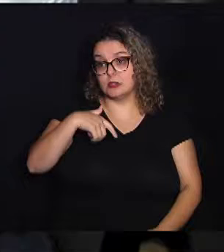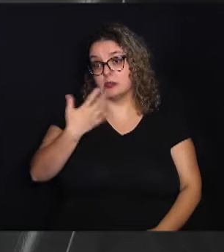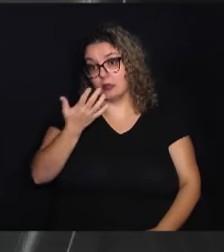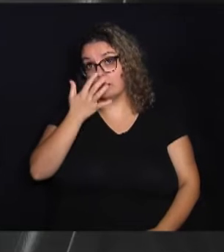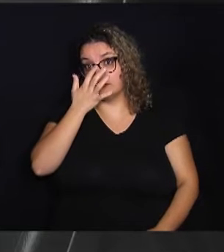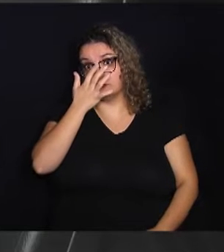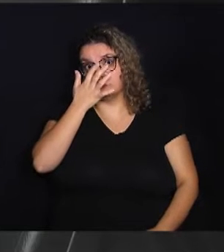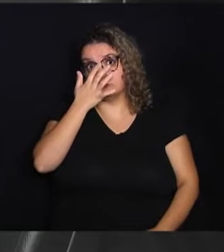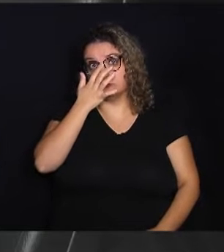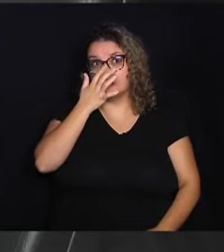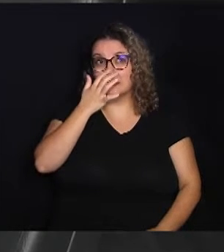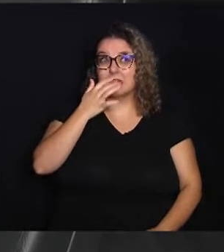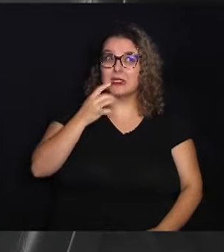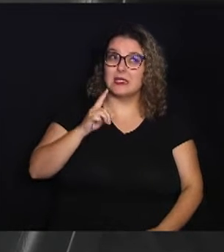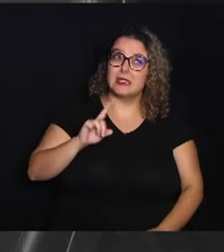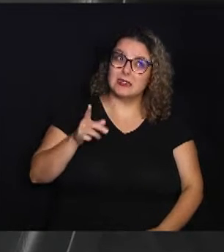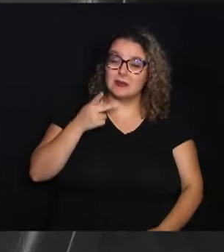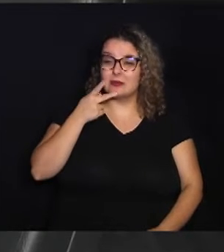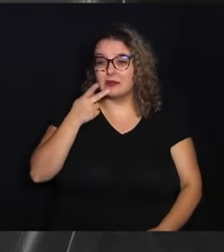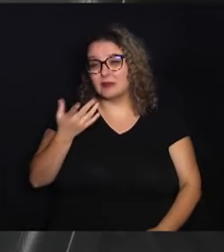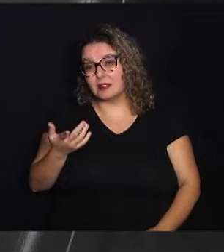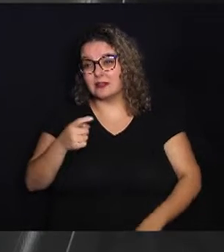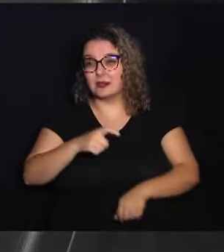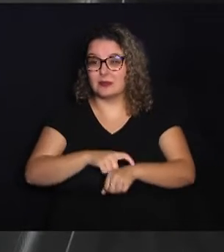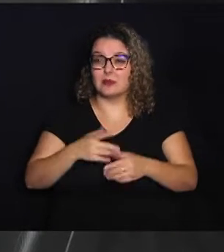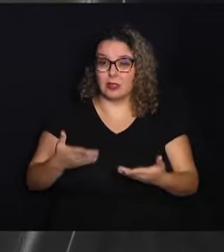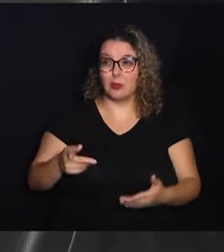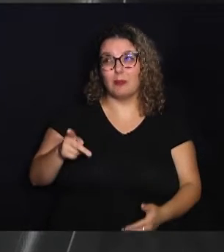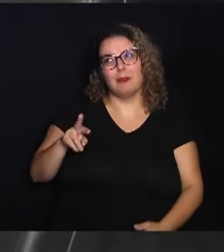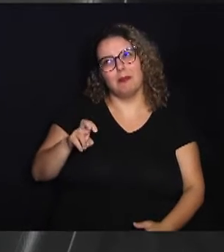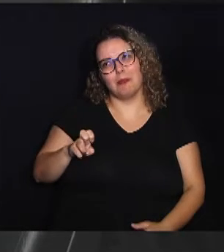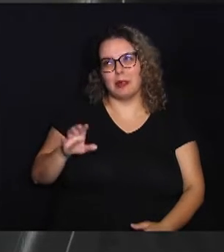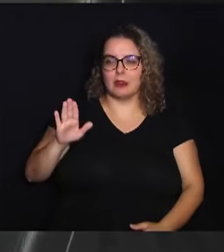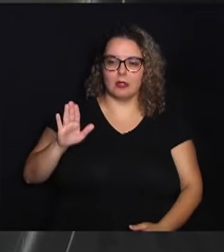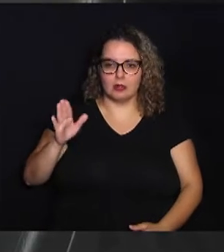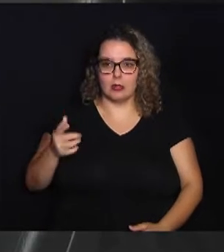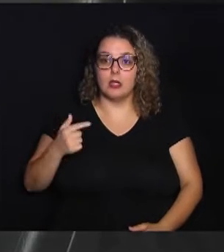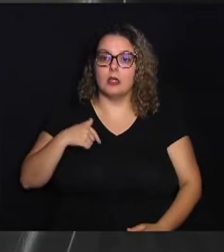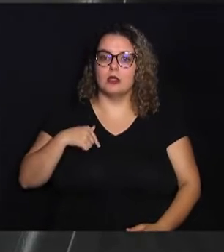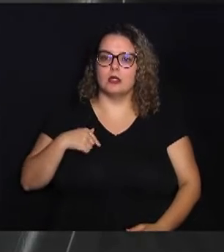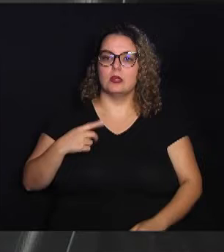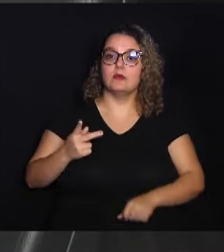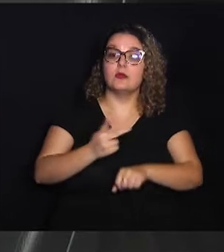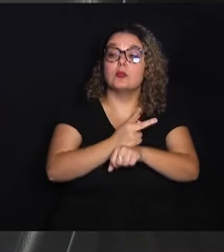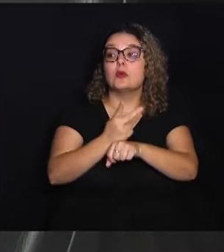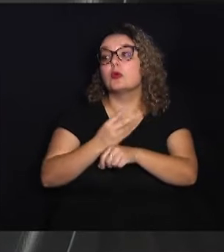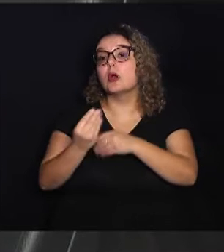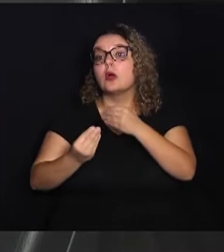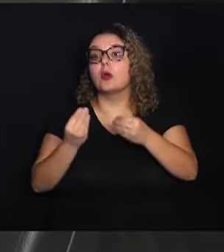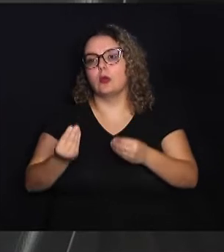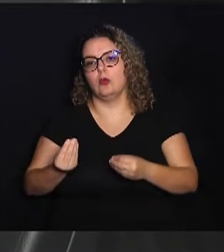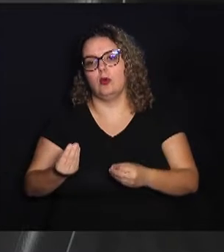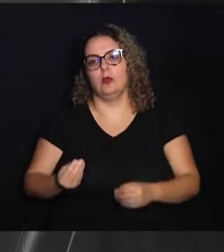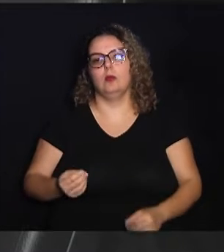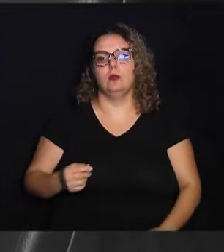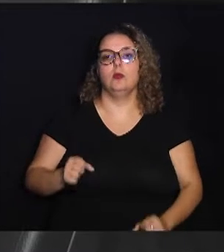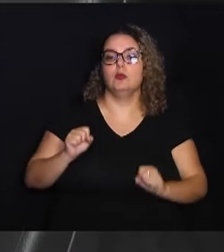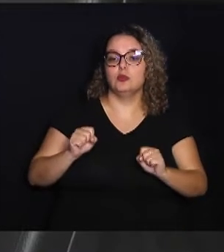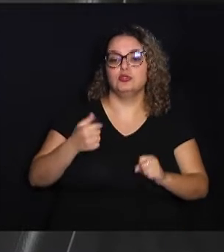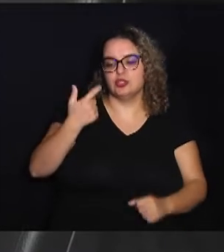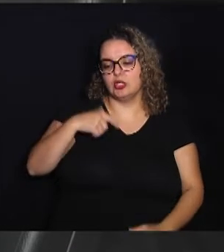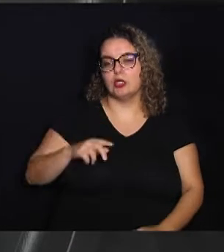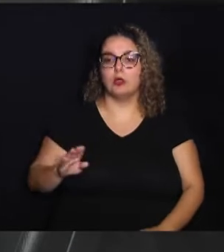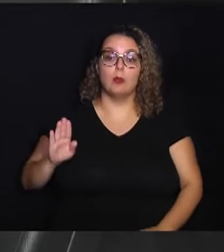sendo... Não digo que exatamente naquele momento eu era um pré-candidato. Eu fui procurar como é que a gente poderia ser um pré-candidato.